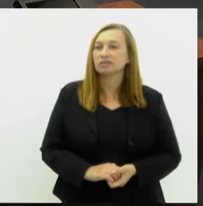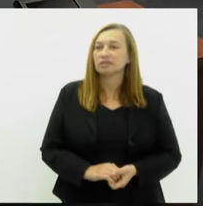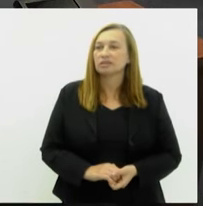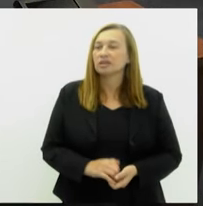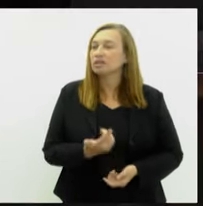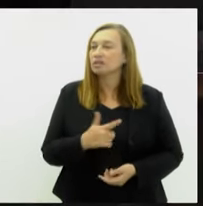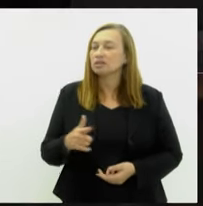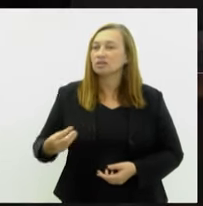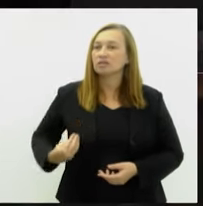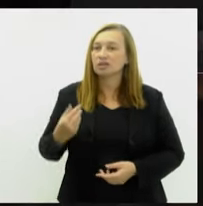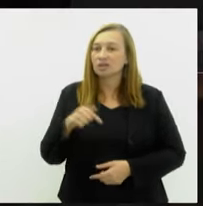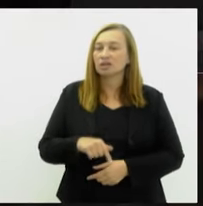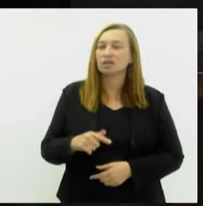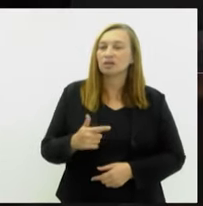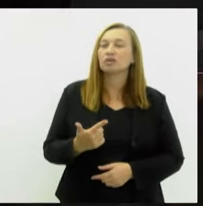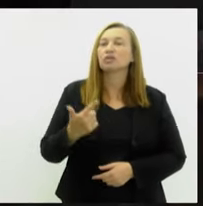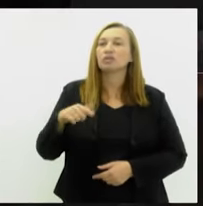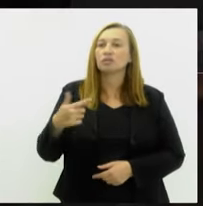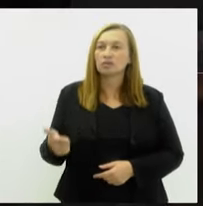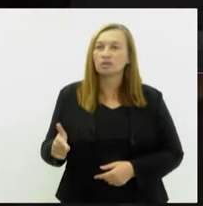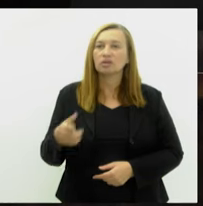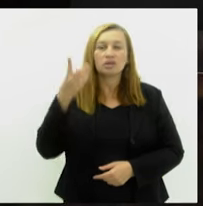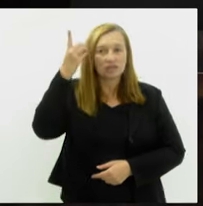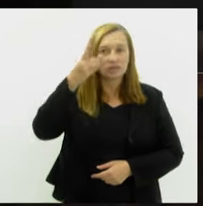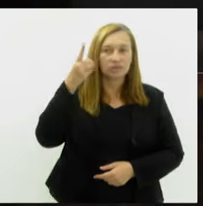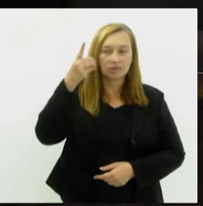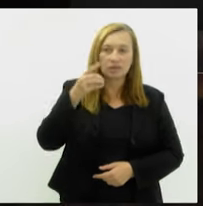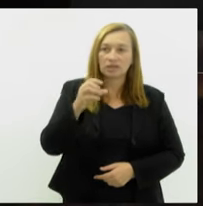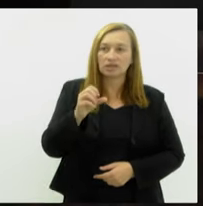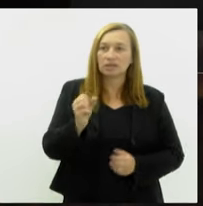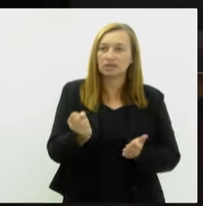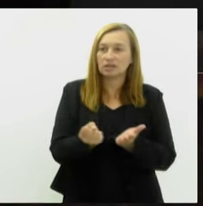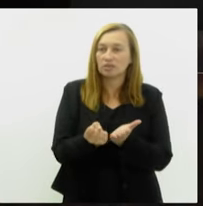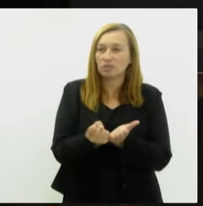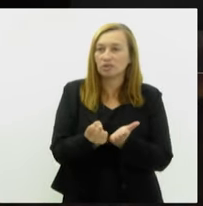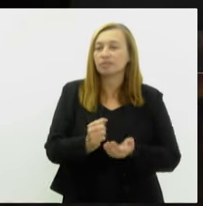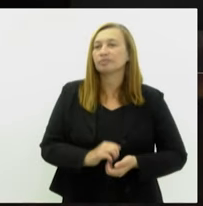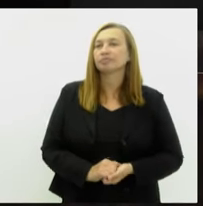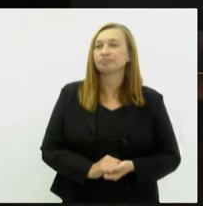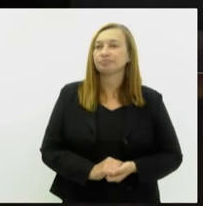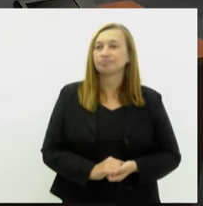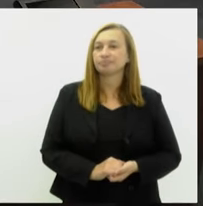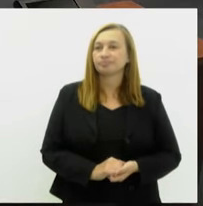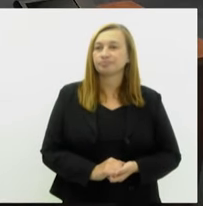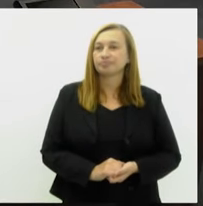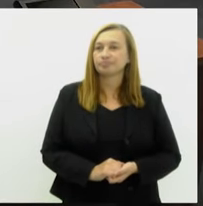Em não se encontrando, próximo orador inscrito, deputado Samuel Malafaia.